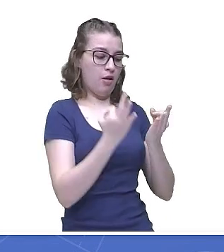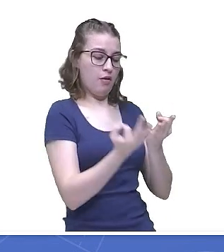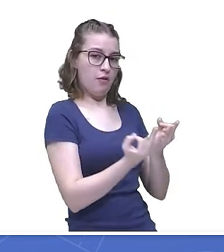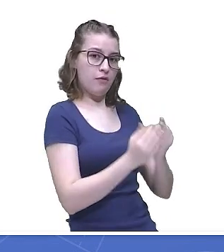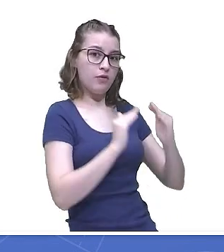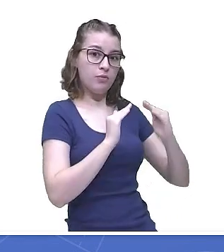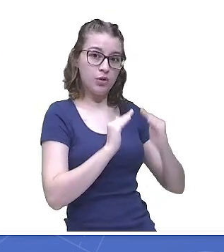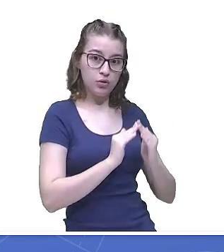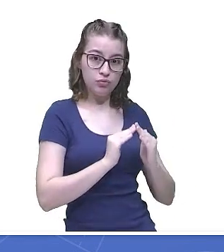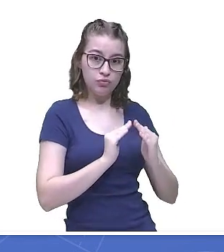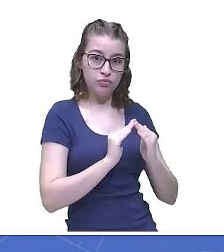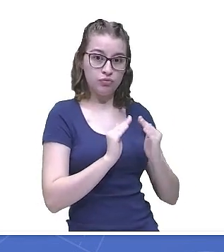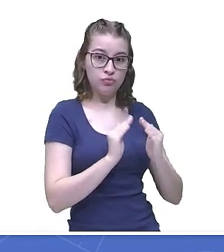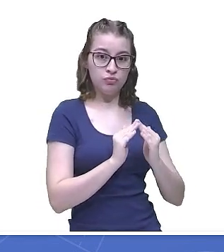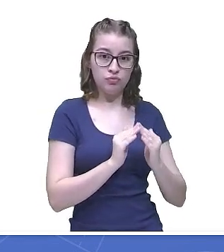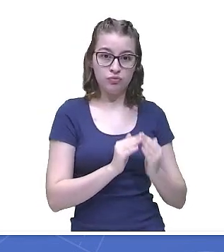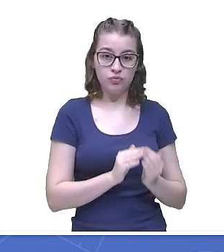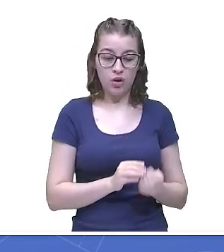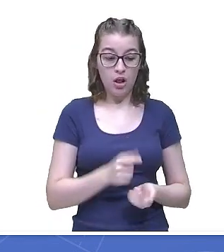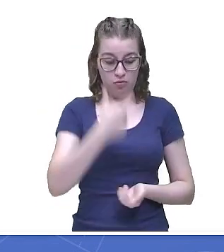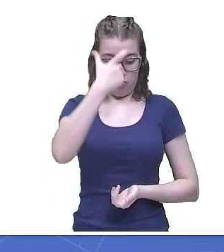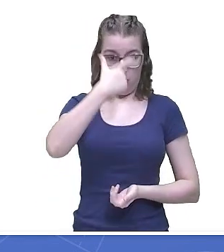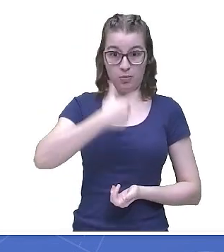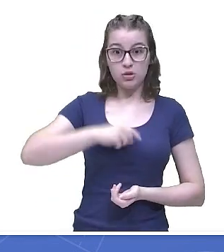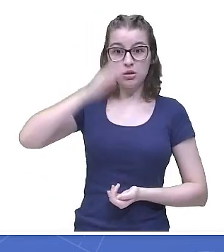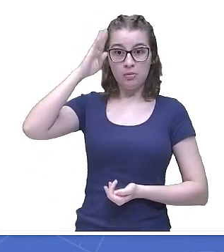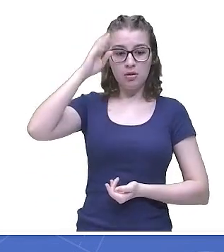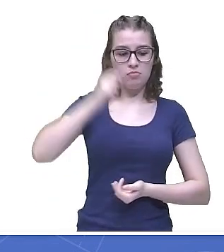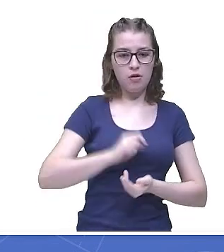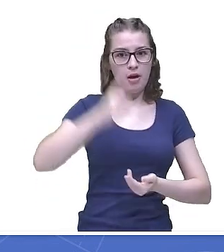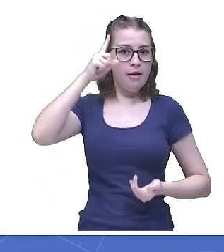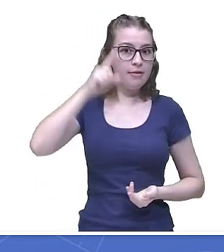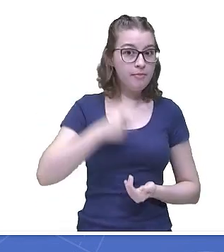de um senhor, não é isso? Então família, ela é